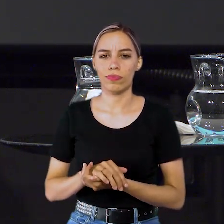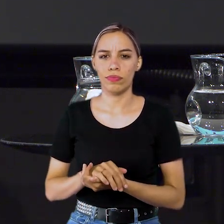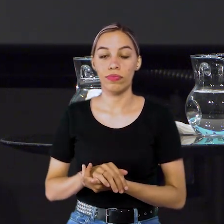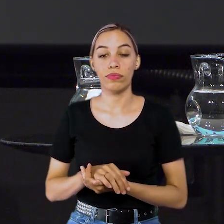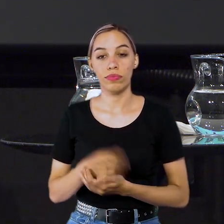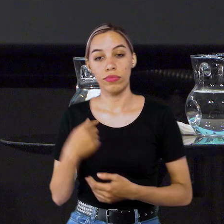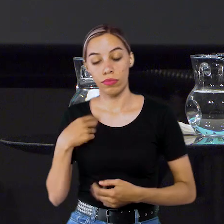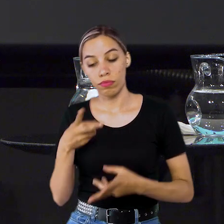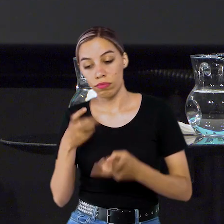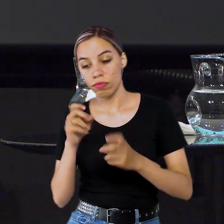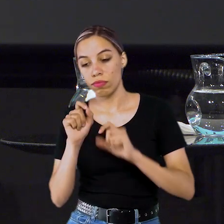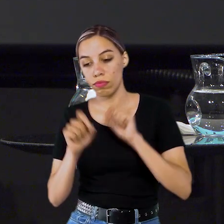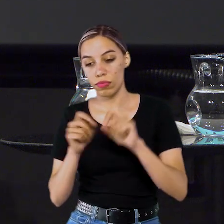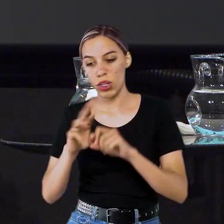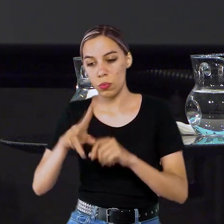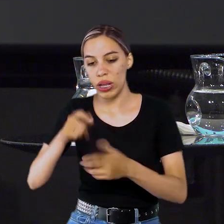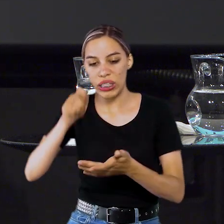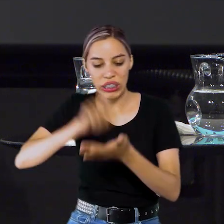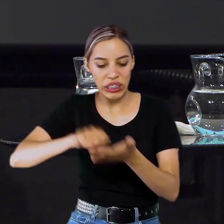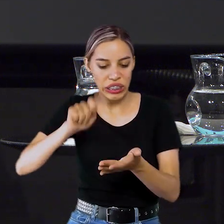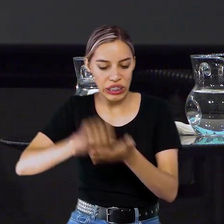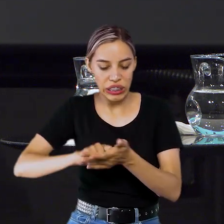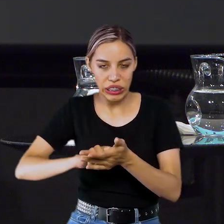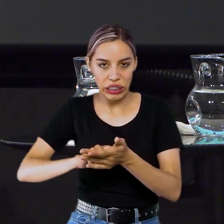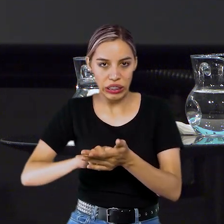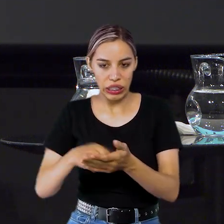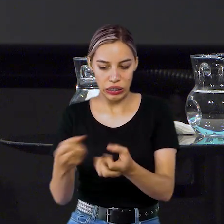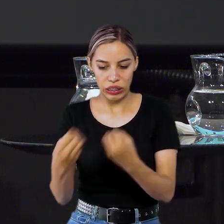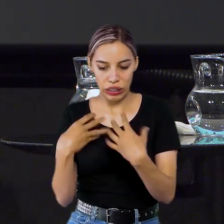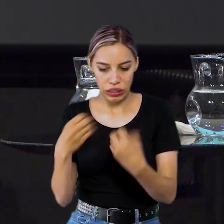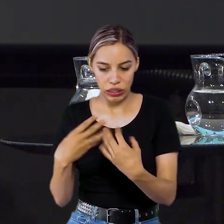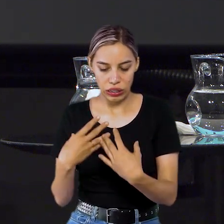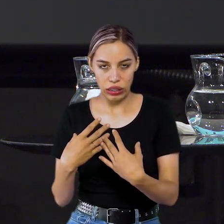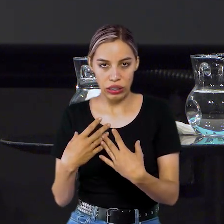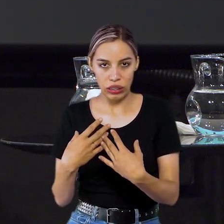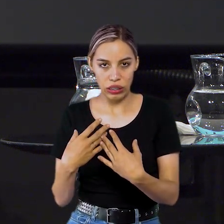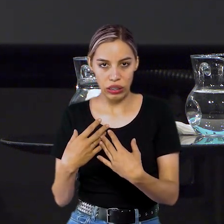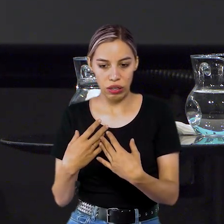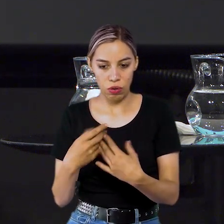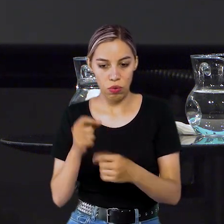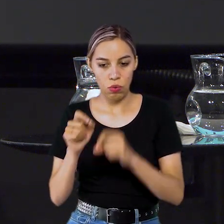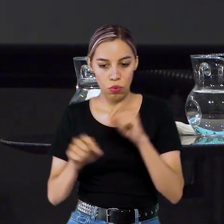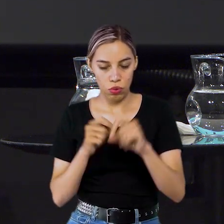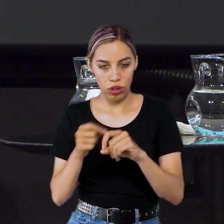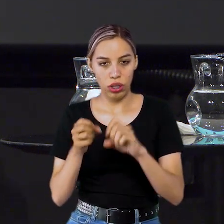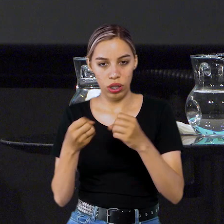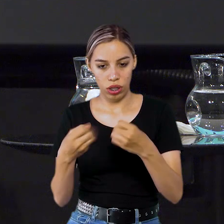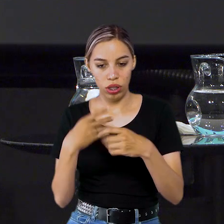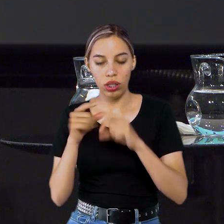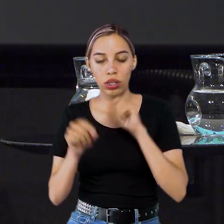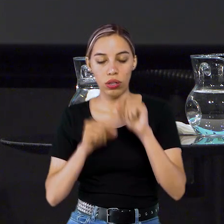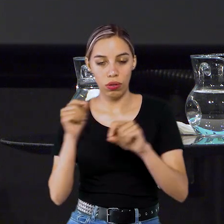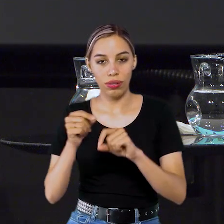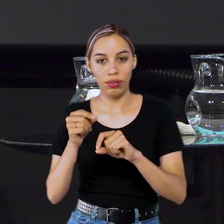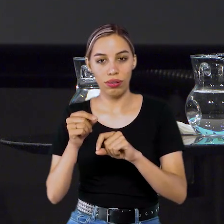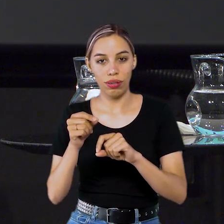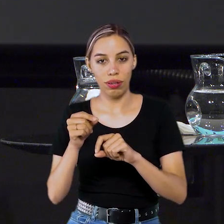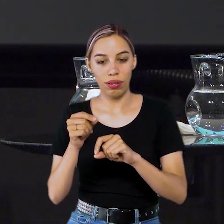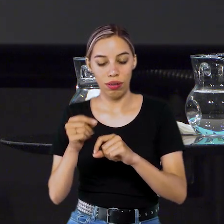ensina você. Geralmente fala assim, está na sua mente, na sua sabedoria, a sua essência.